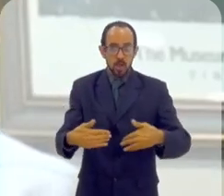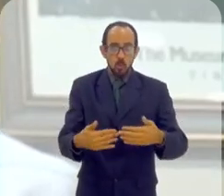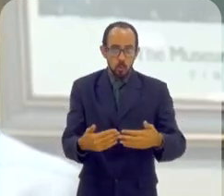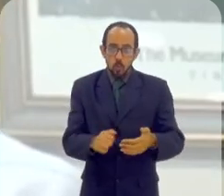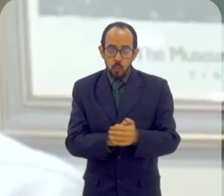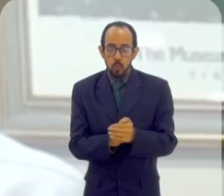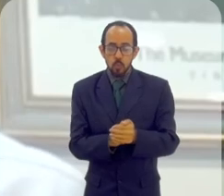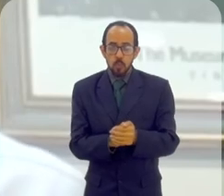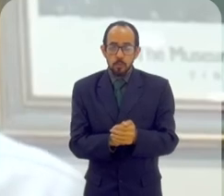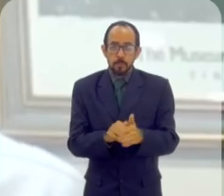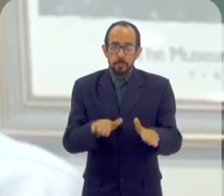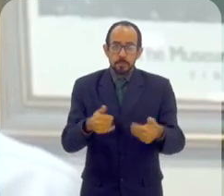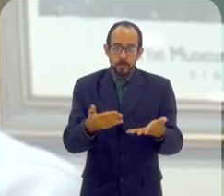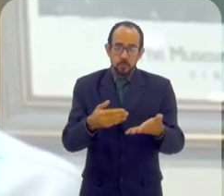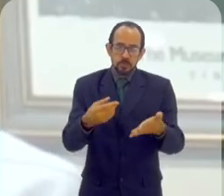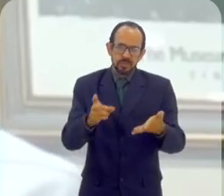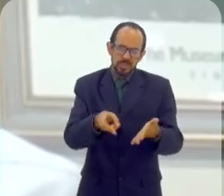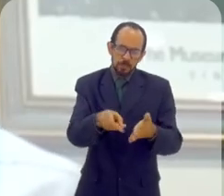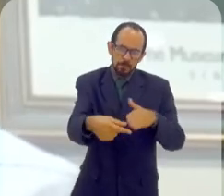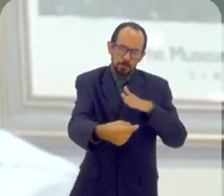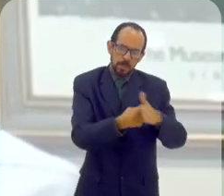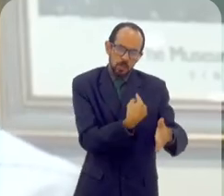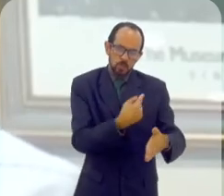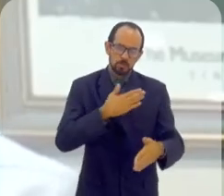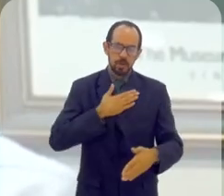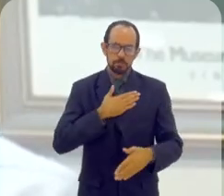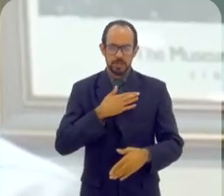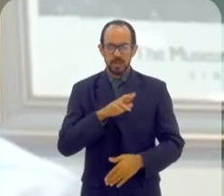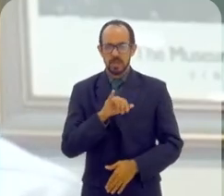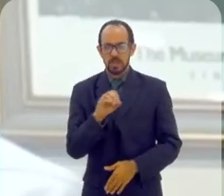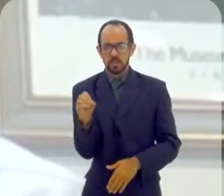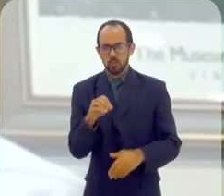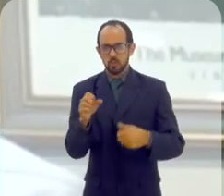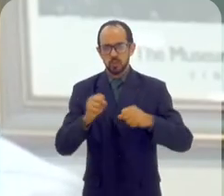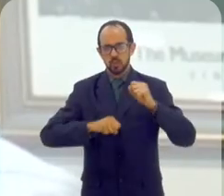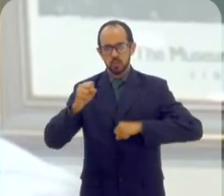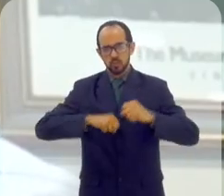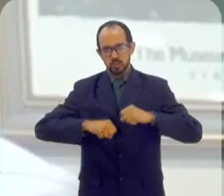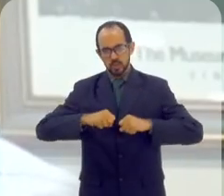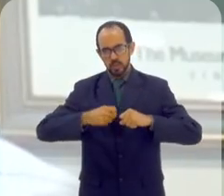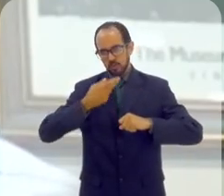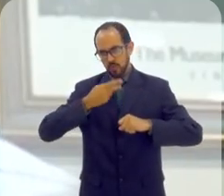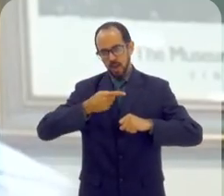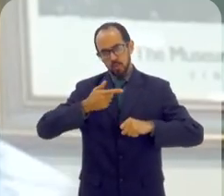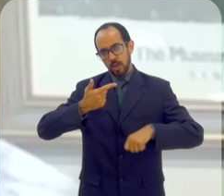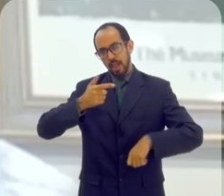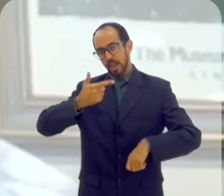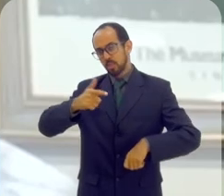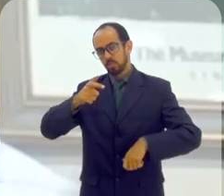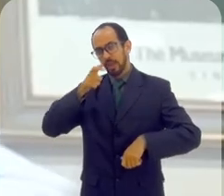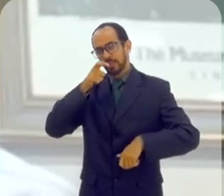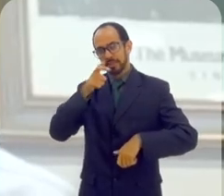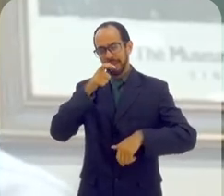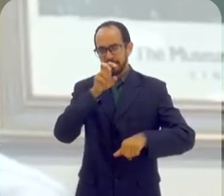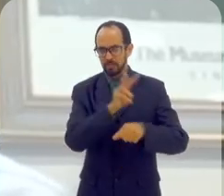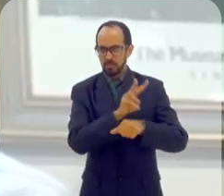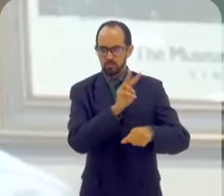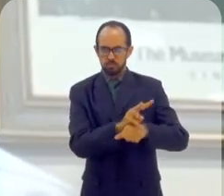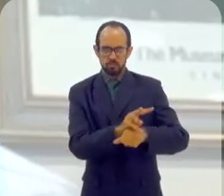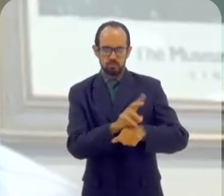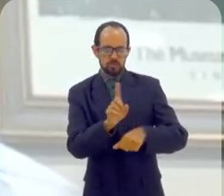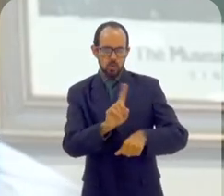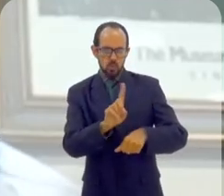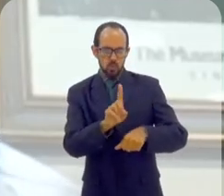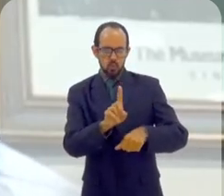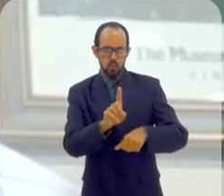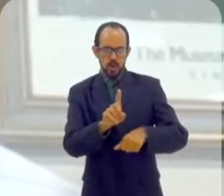eu toda vez que se perguntam para mim sobre a indústria eu falo que a gente não defende interesse ela não